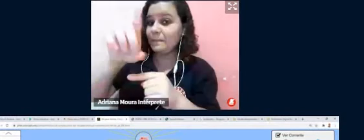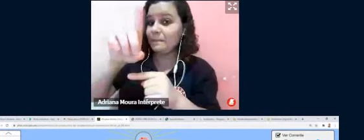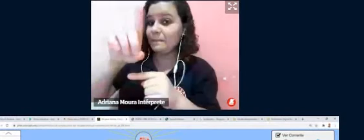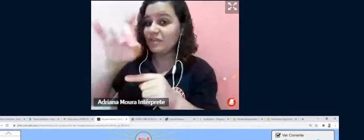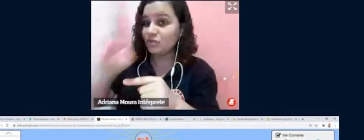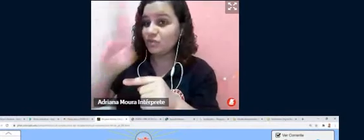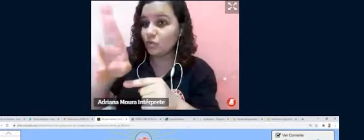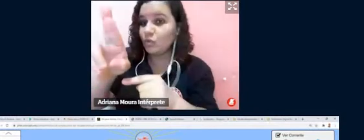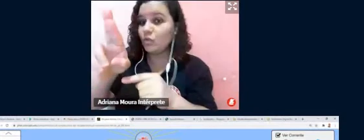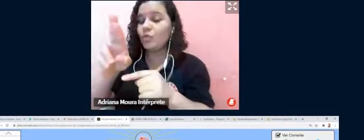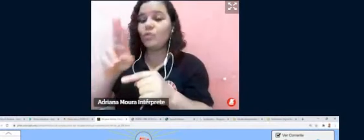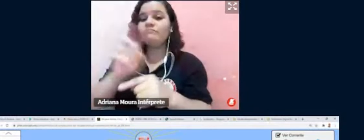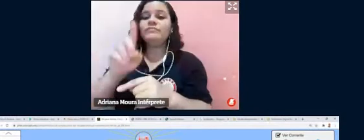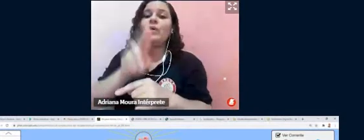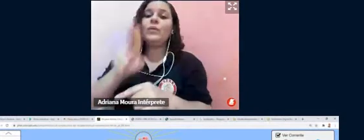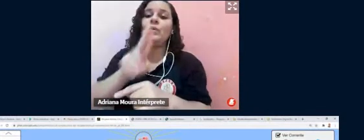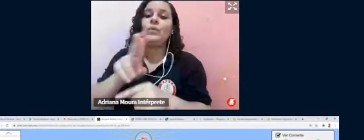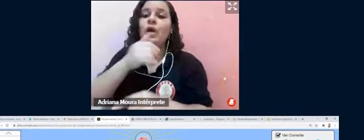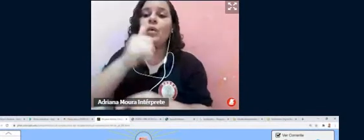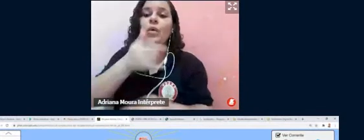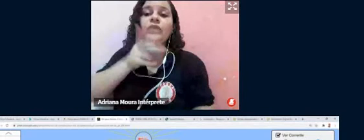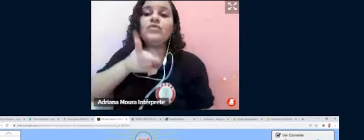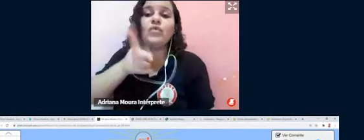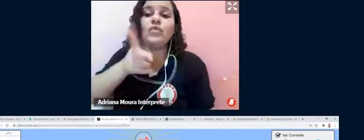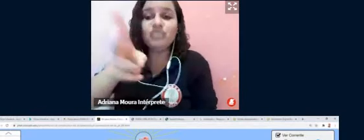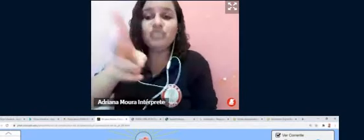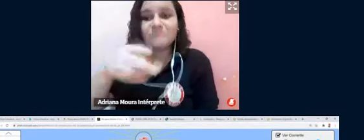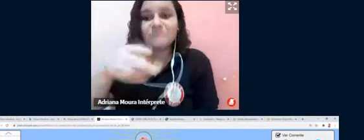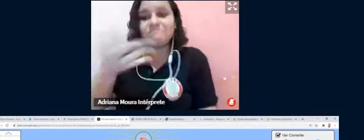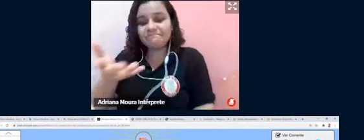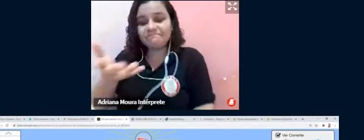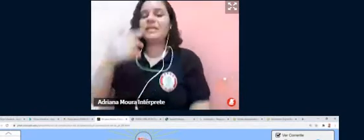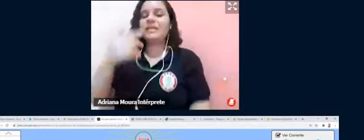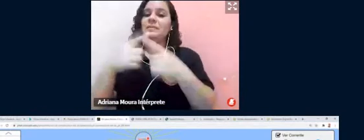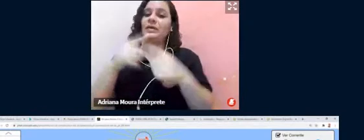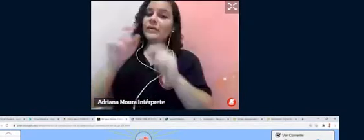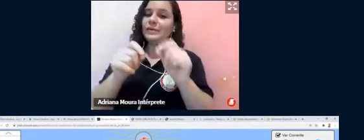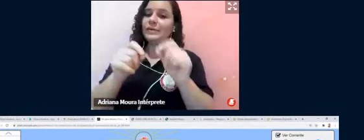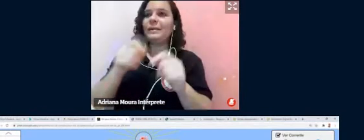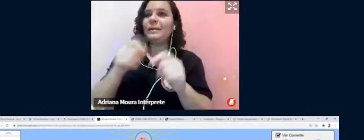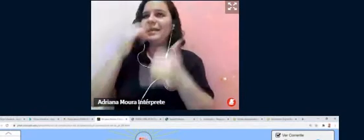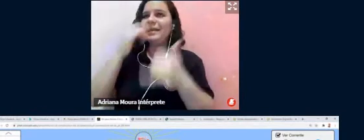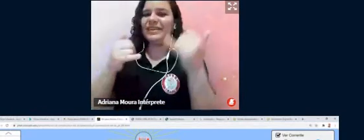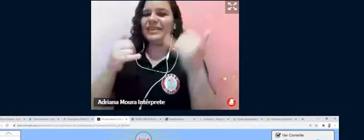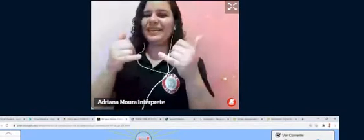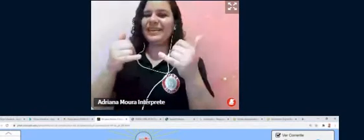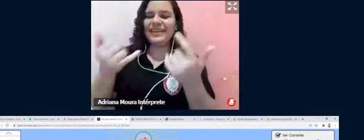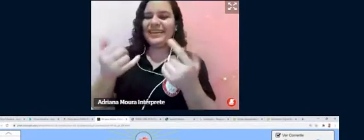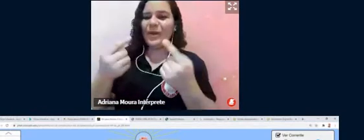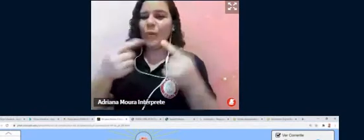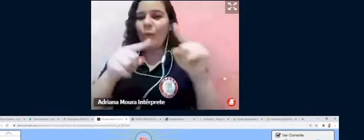corrente contínua. Então isso aqui está errado. Esse simulador está bugado. Quem projetou isso não devia fazer isso. Está violando as leis da física. Mas assim